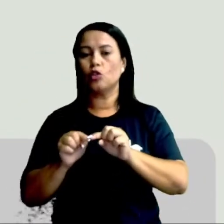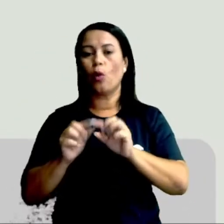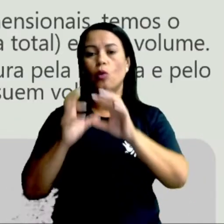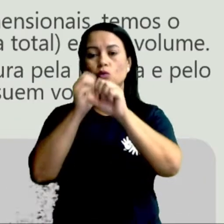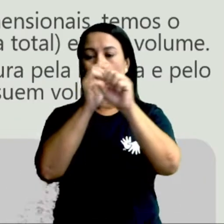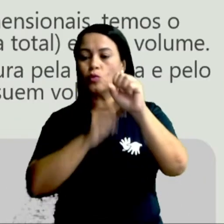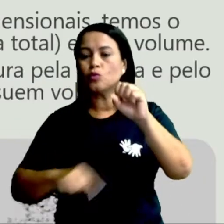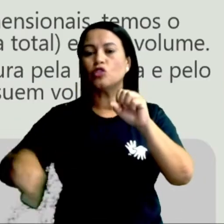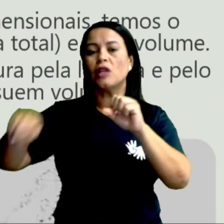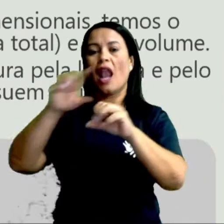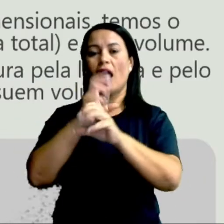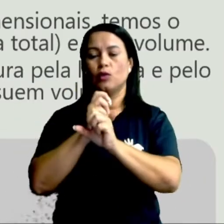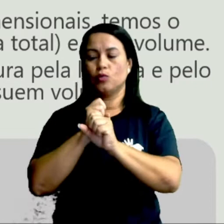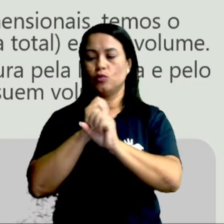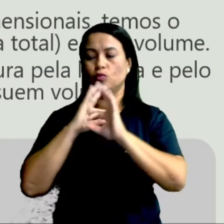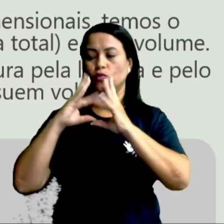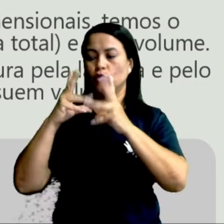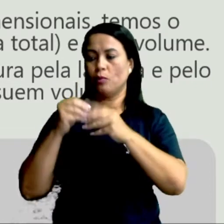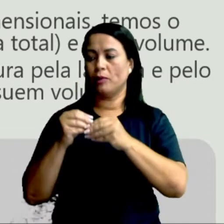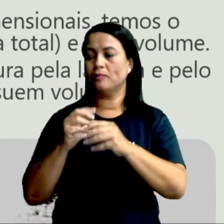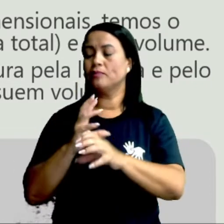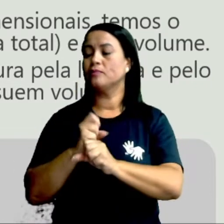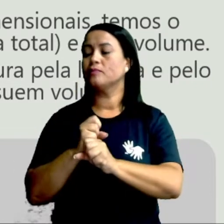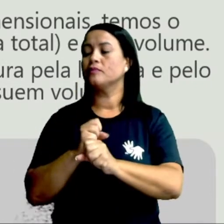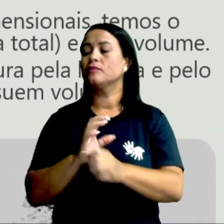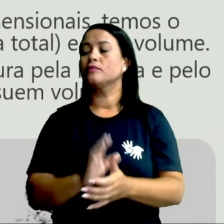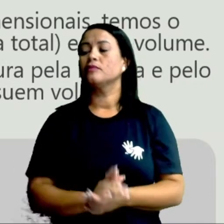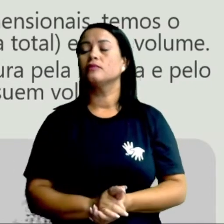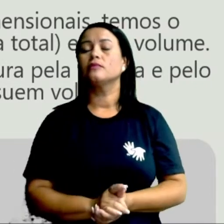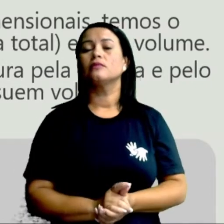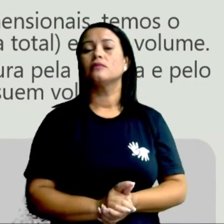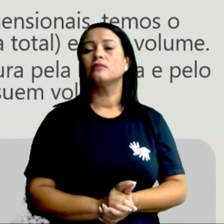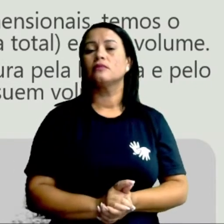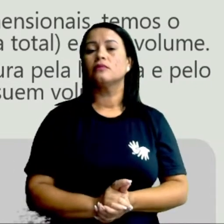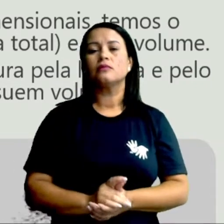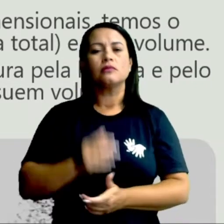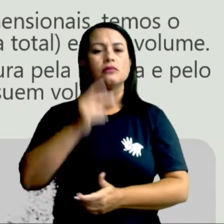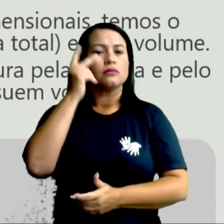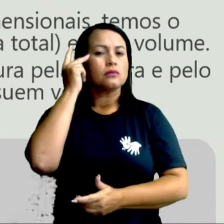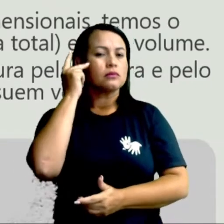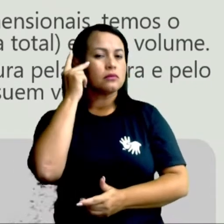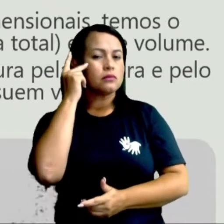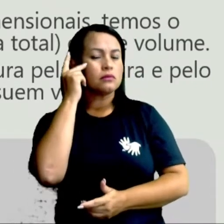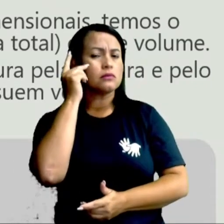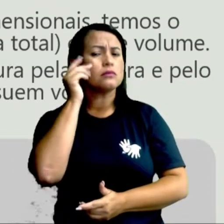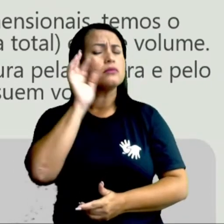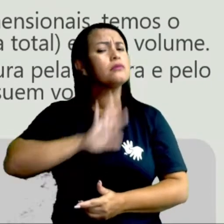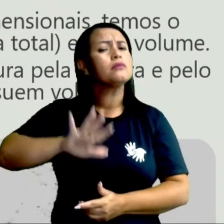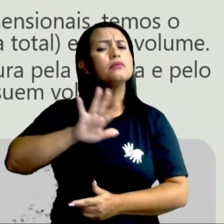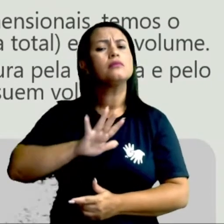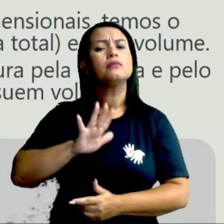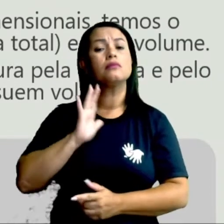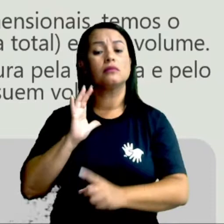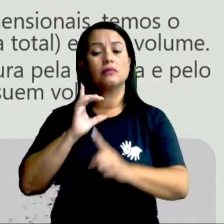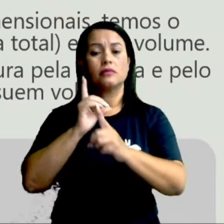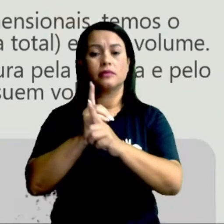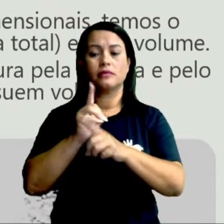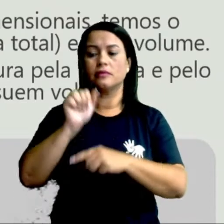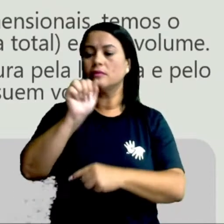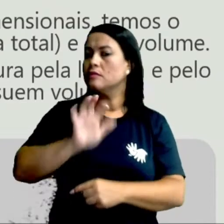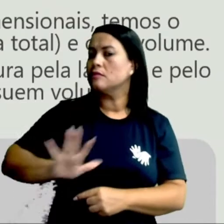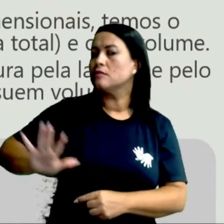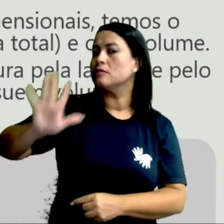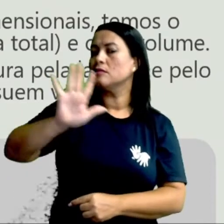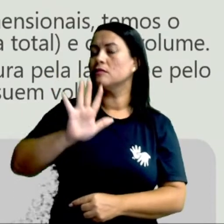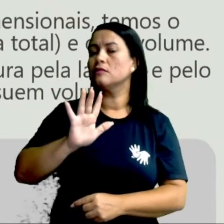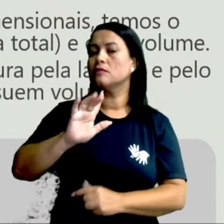de uma figura, tá certo? Então vamos lá. Geralmente, para encontrar a área de uma figura,